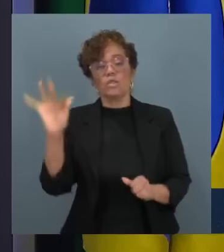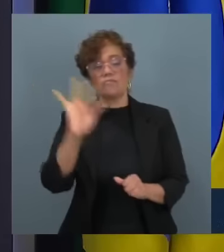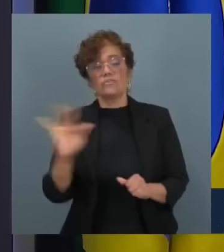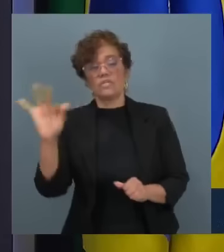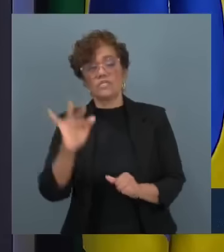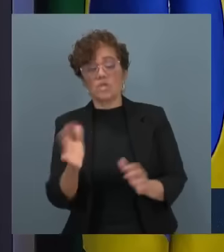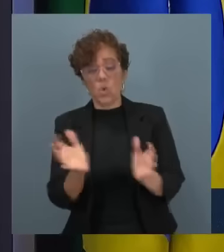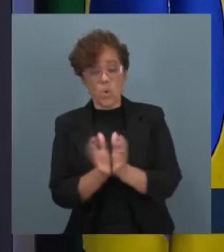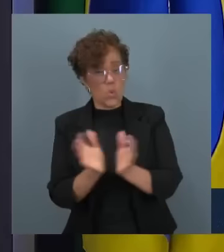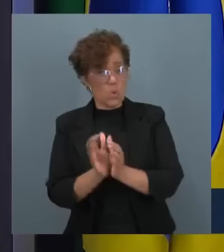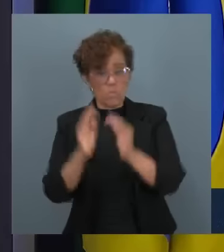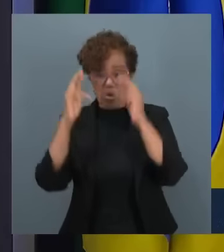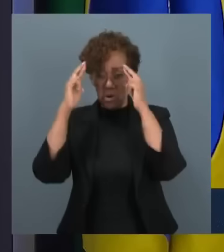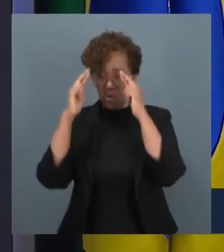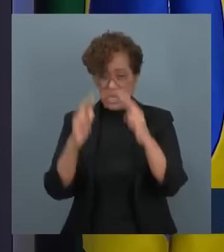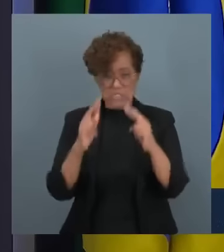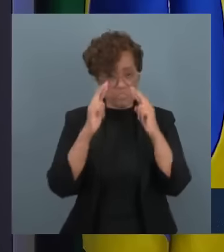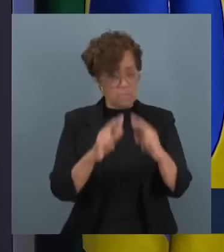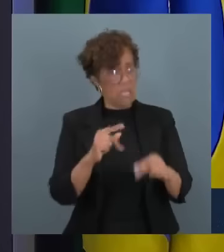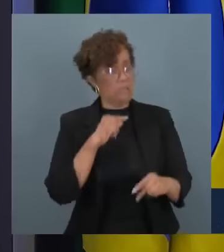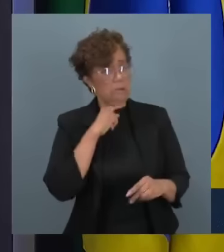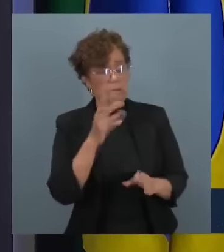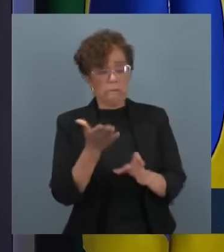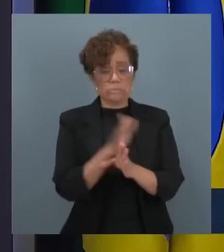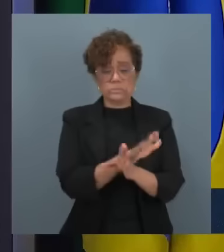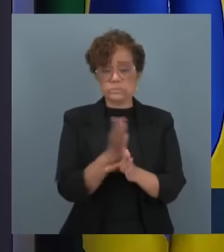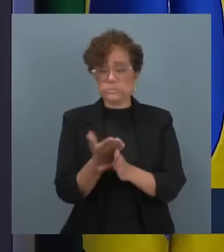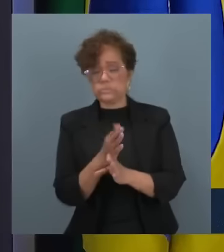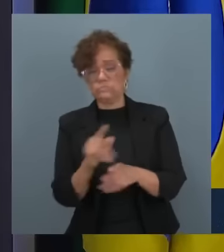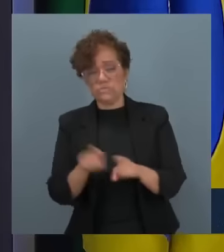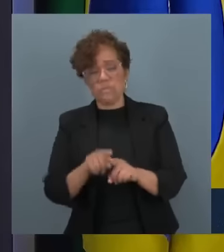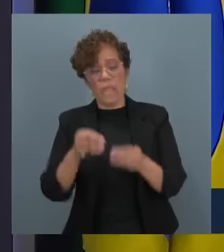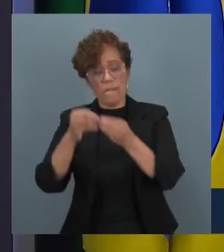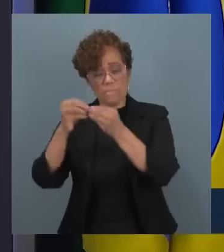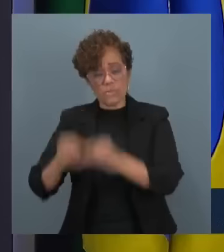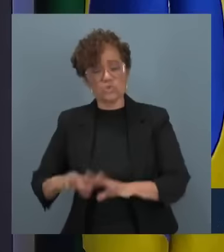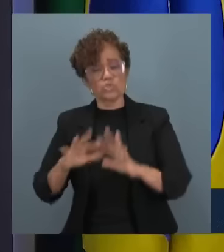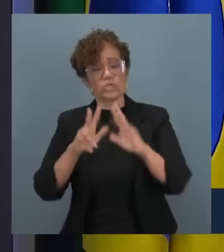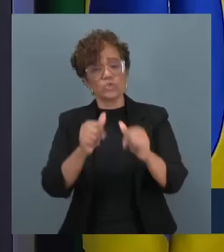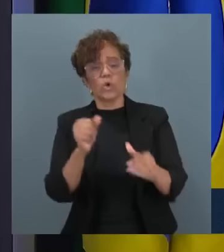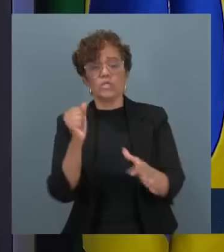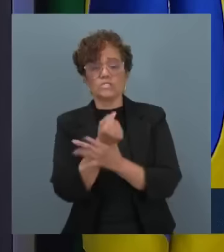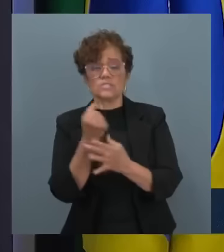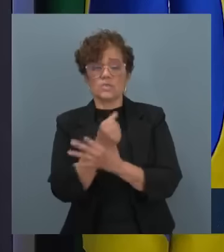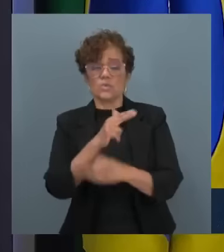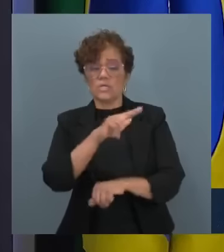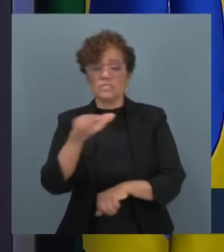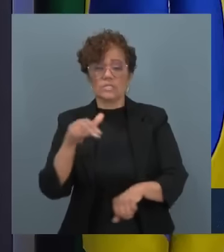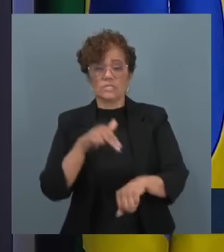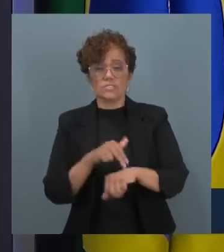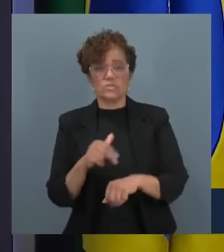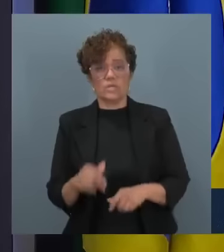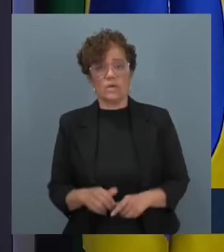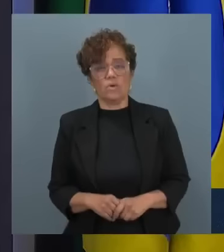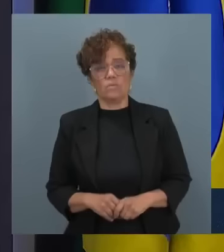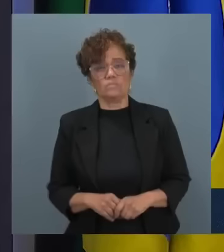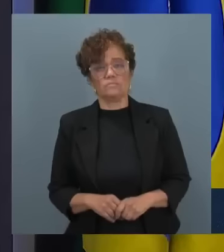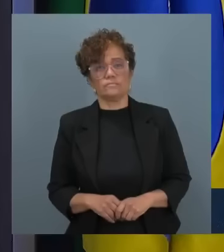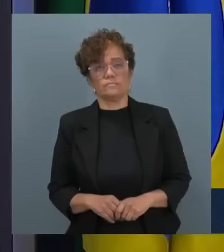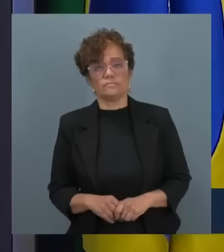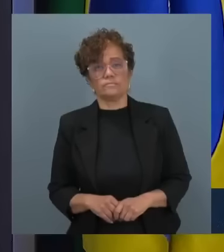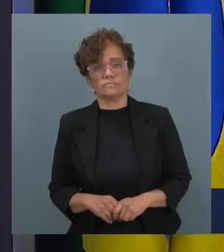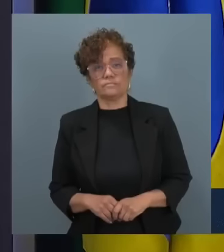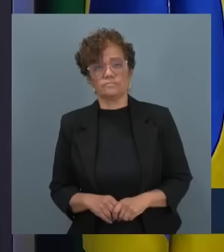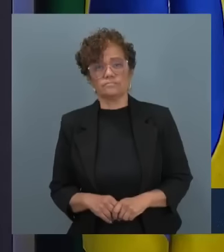não respeitam fronteiras estaduais. Sua expansão compromete toda a segurança nacional. Presidente, o senhor já está sendo benevolente. Senador